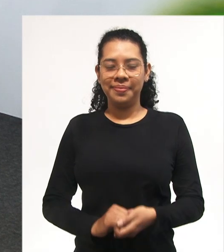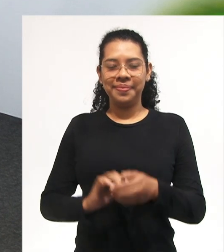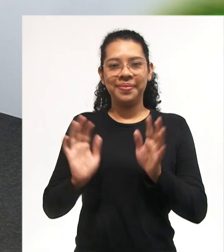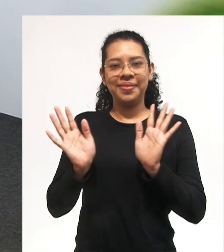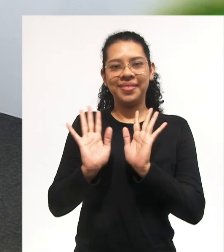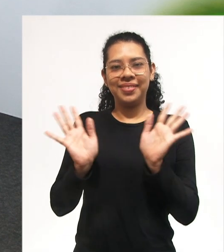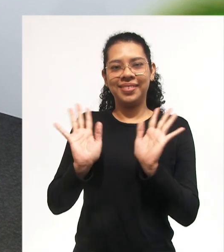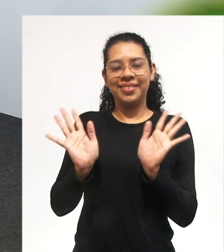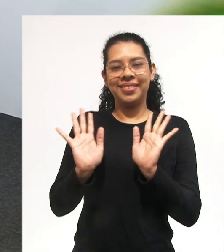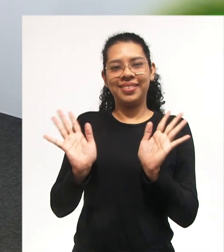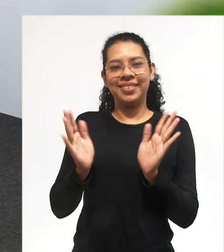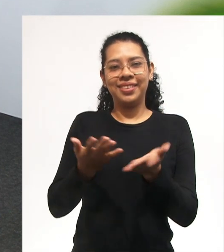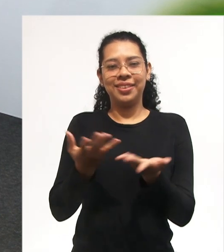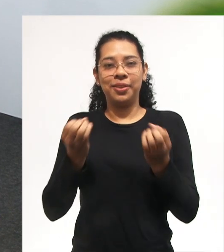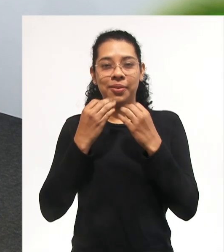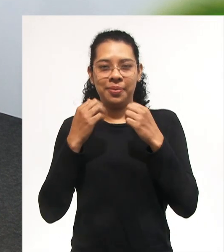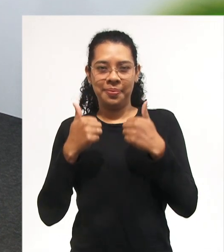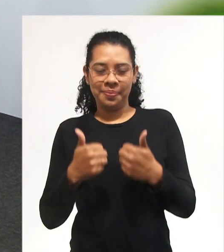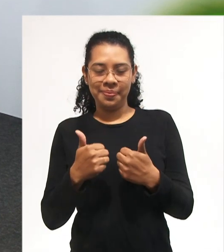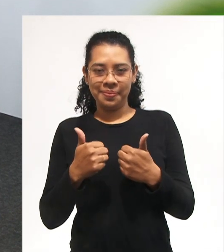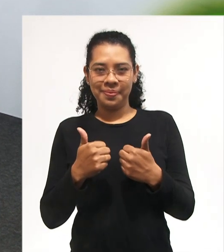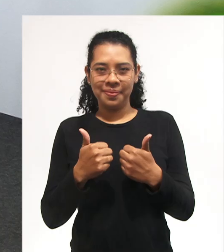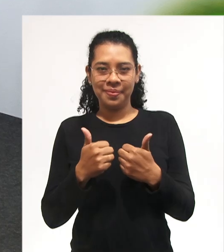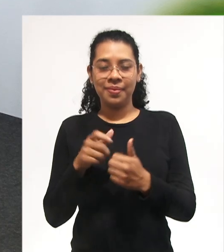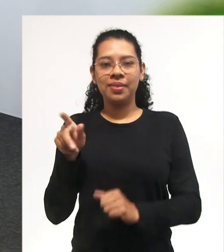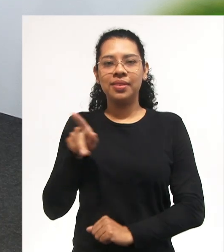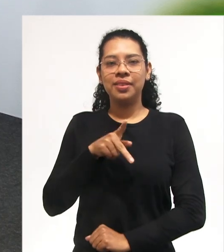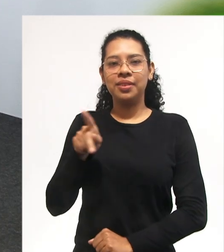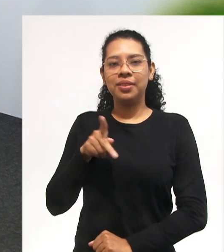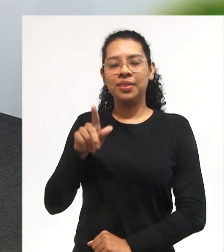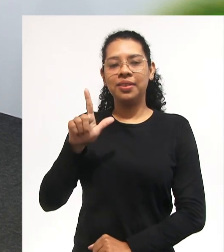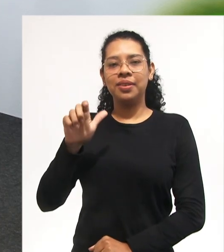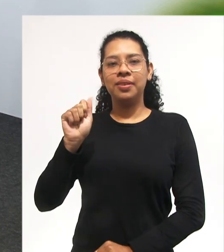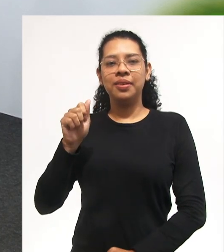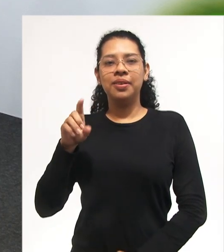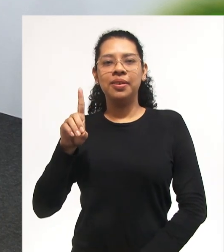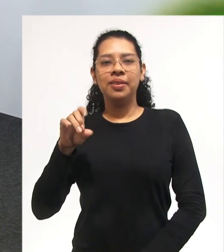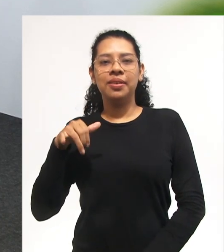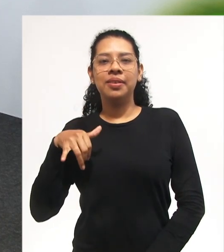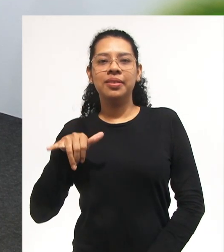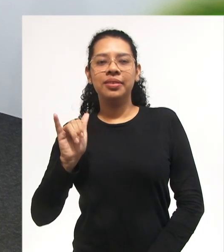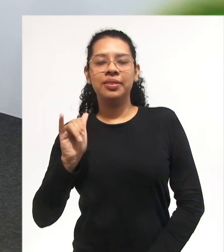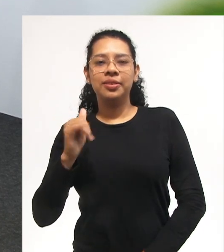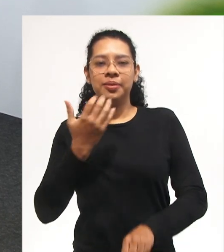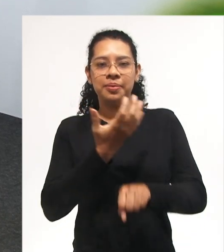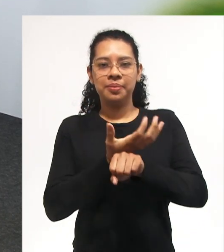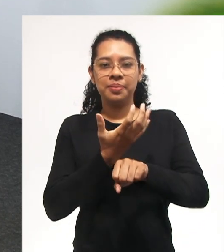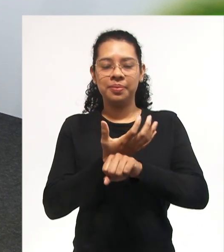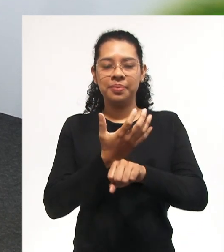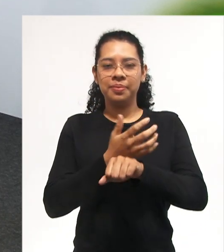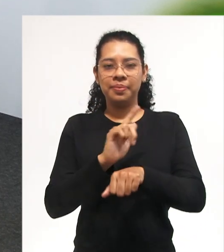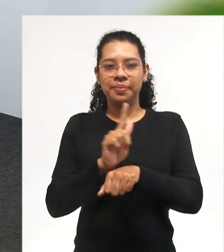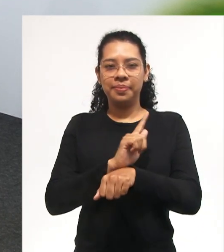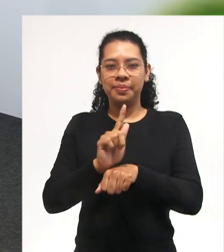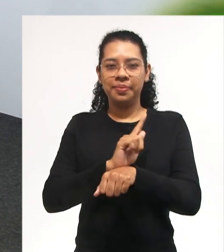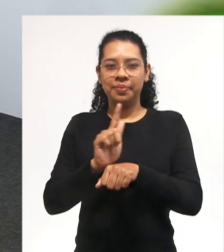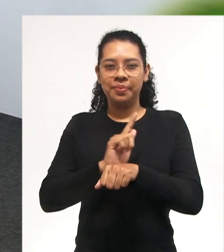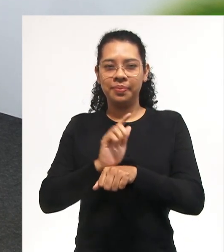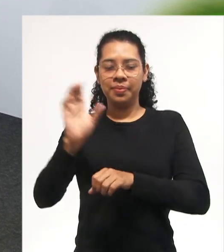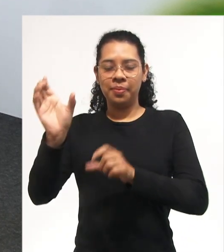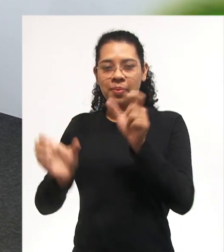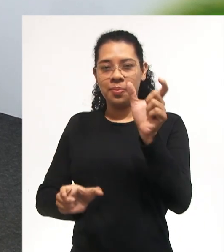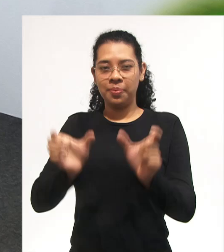Olá pessoal, como estão? Eu sou a professora Leide Souza e essa é a disciplina de Gestão de Pessoas e